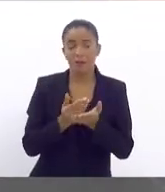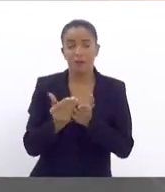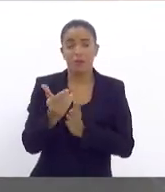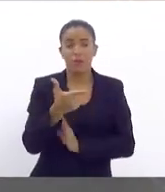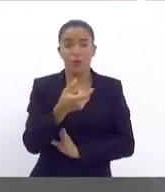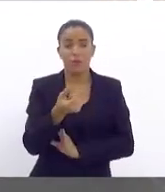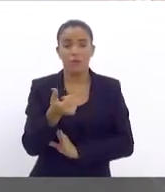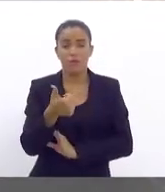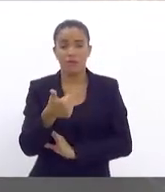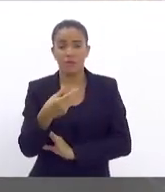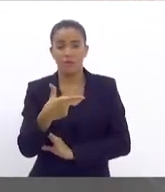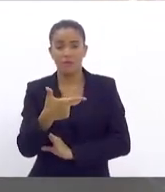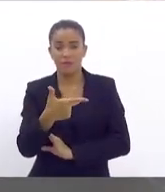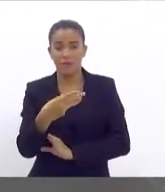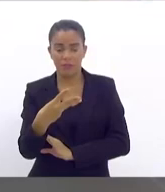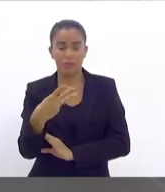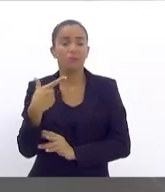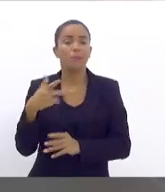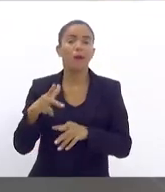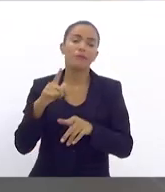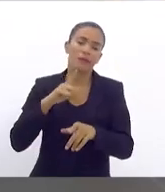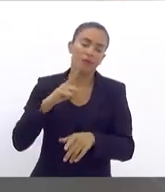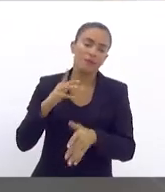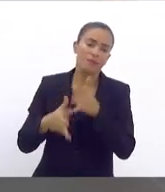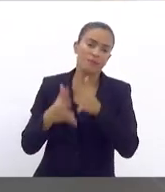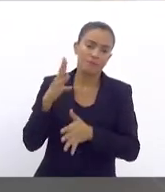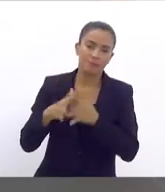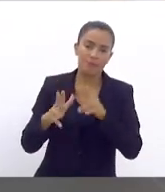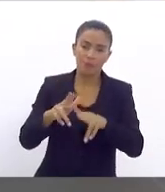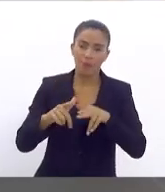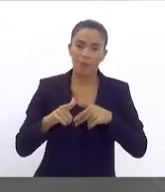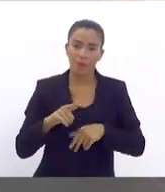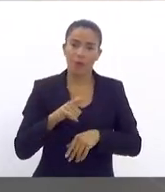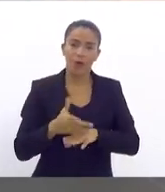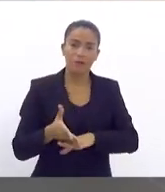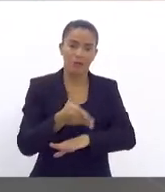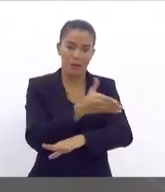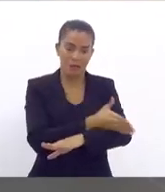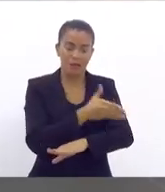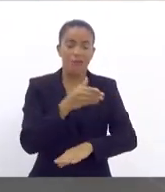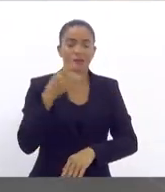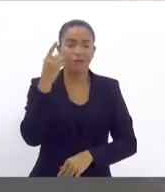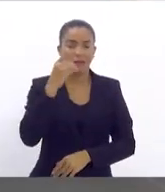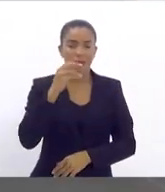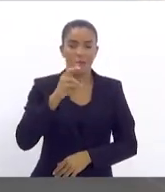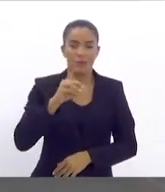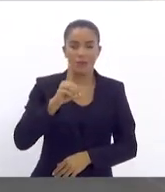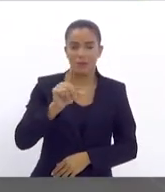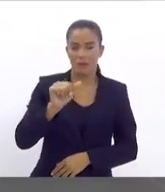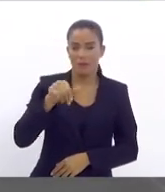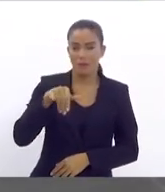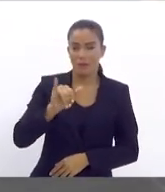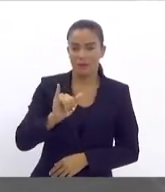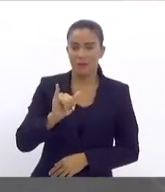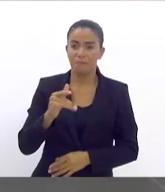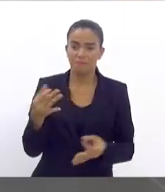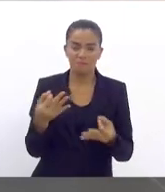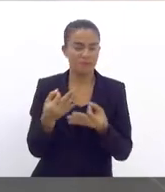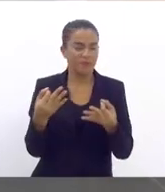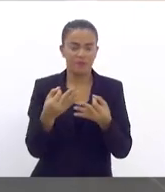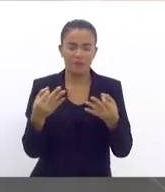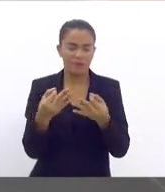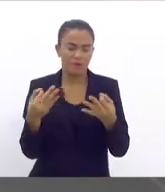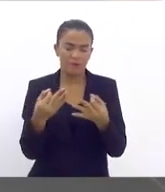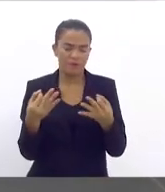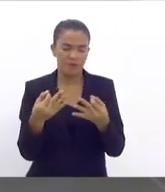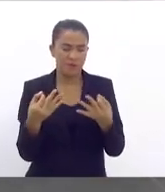pela prejudicabilidade em razão do projeto da deputada Dani, que é anterior. Sim, né? Então, é perfeito aqui